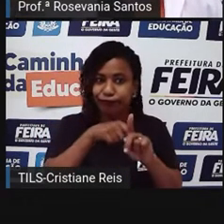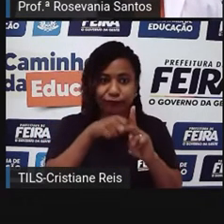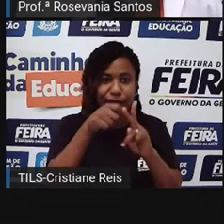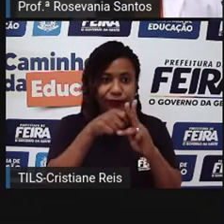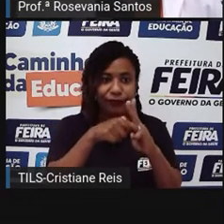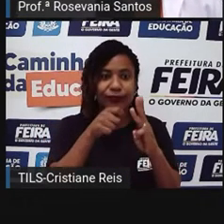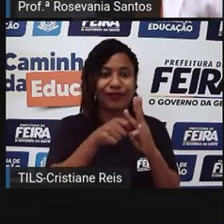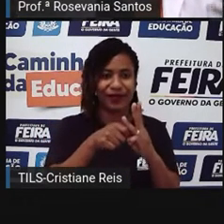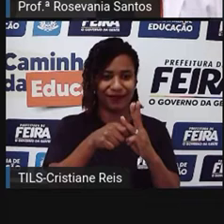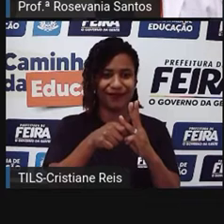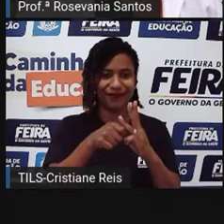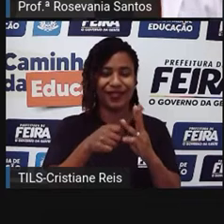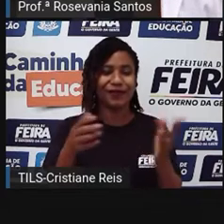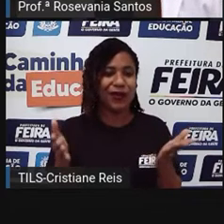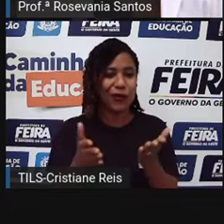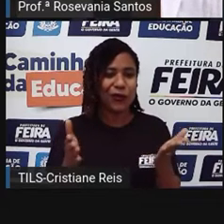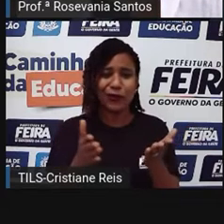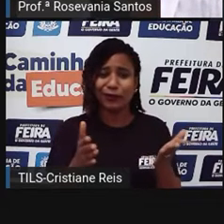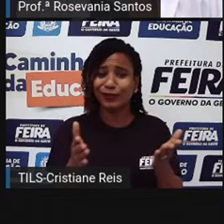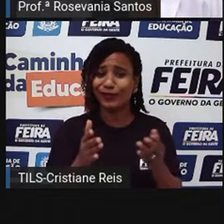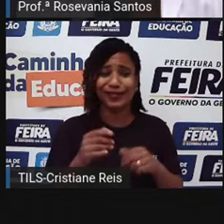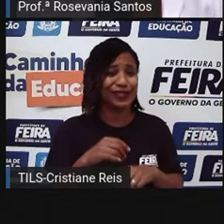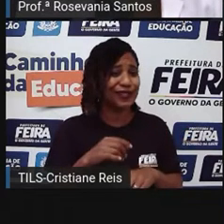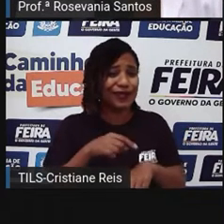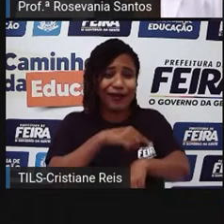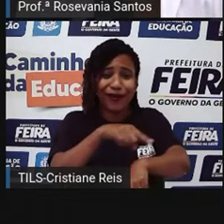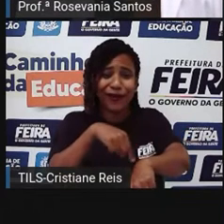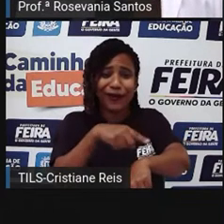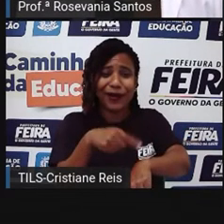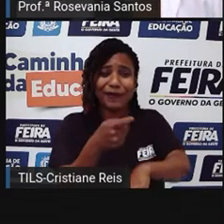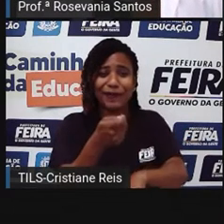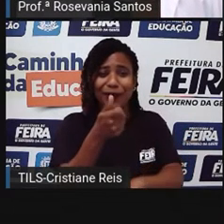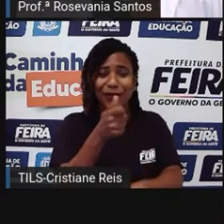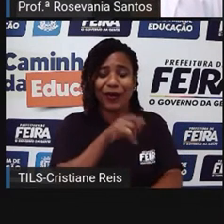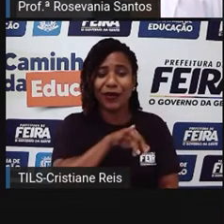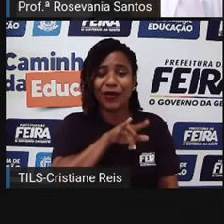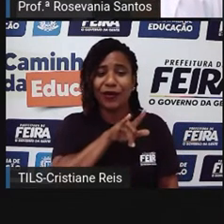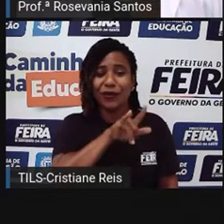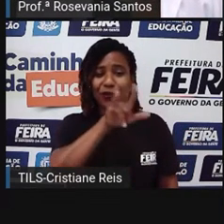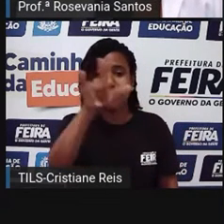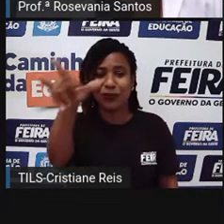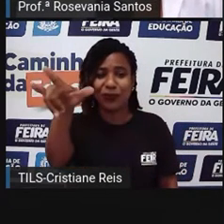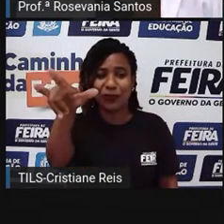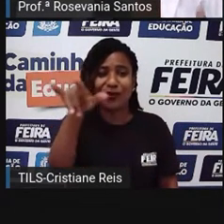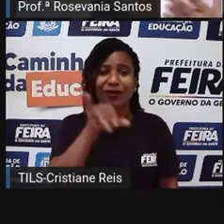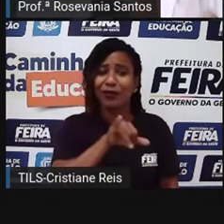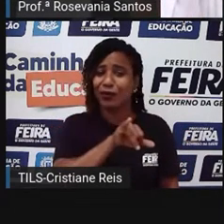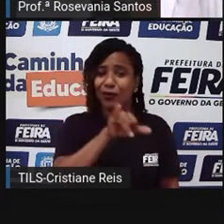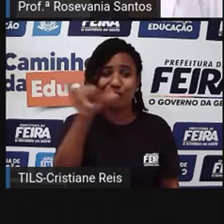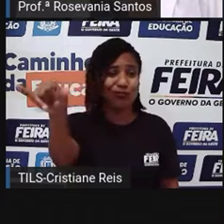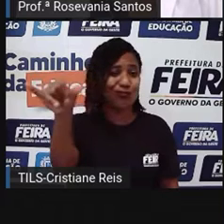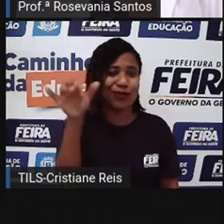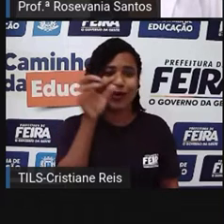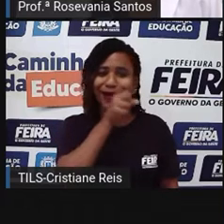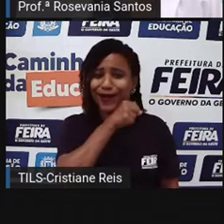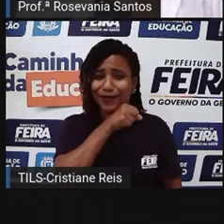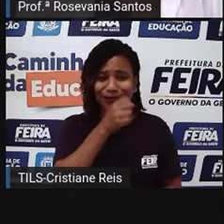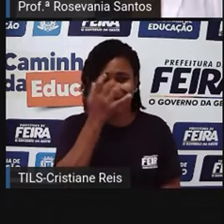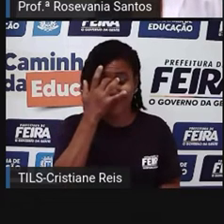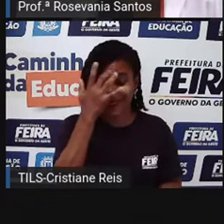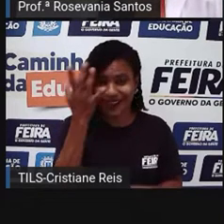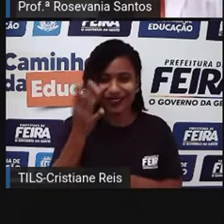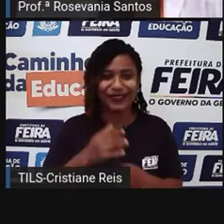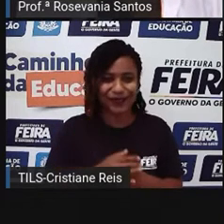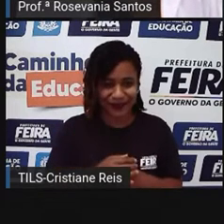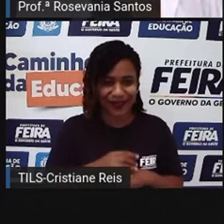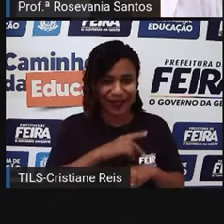e você atravessa assim, né, distâncias enormes. Hoje, você conhecer qualquer canto do mundo ficou muito mais facilitado, porque